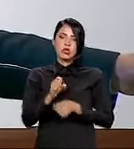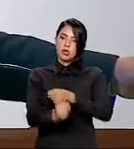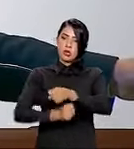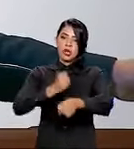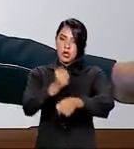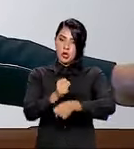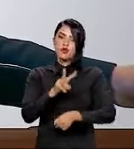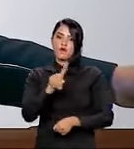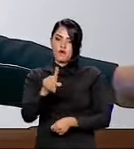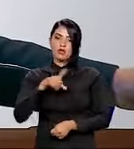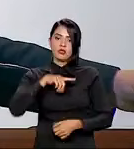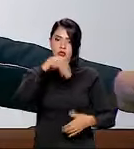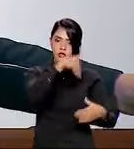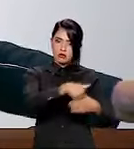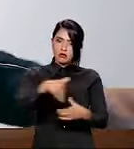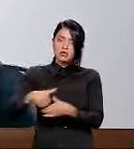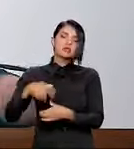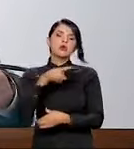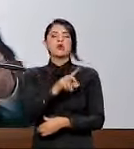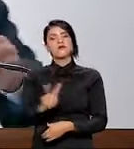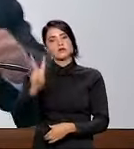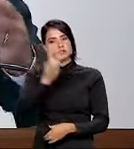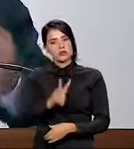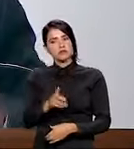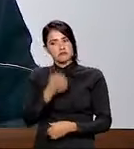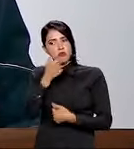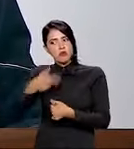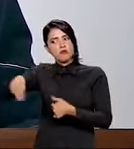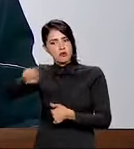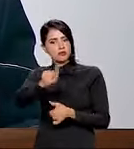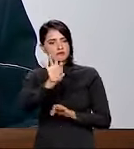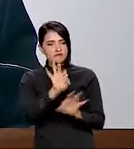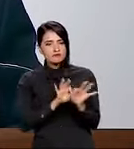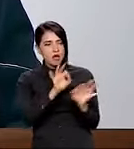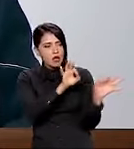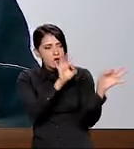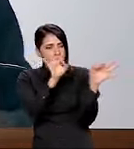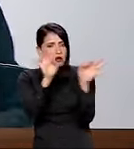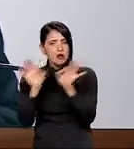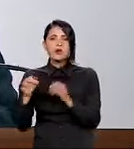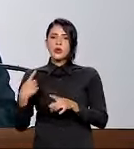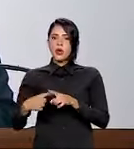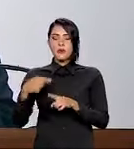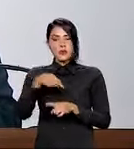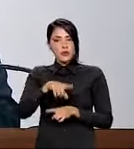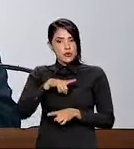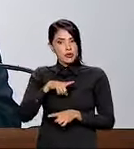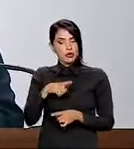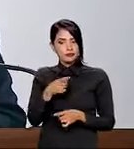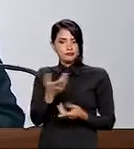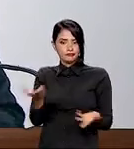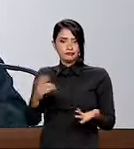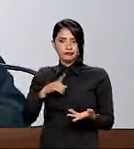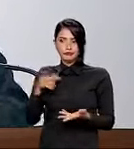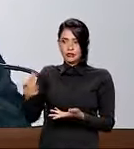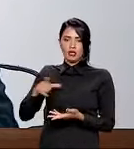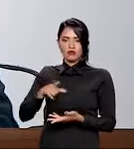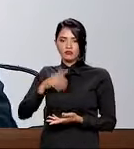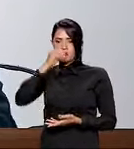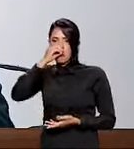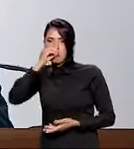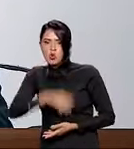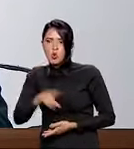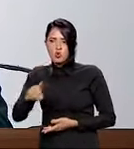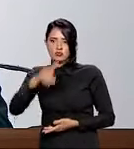deve ter eleição na Venezuela. E eu acho bom vocês se prepararem para acompanhar, porque aqui você tem um troglodita que